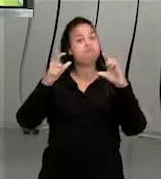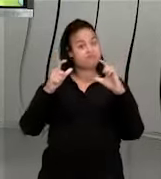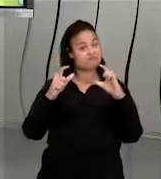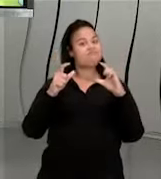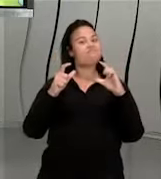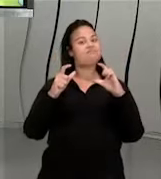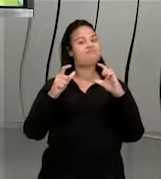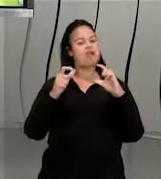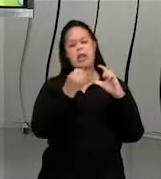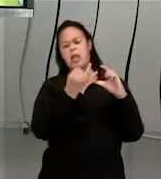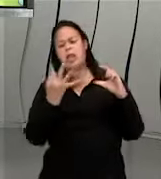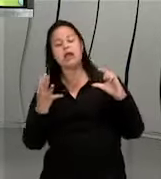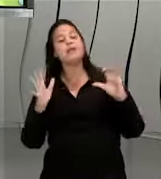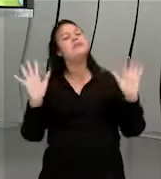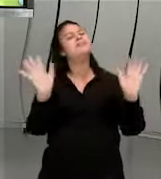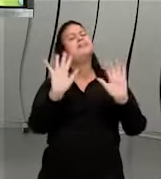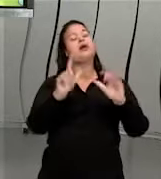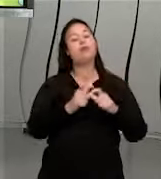em número.